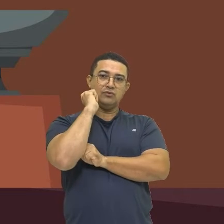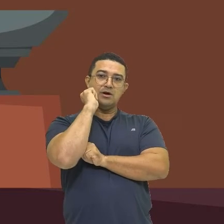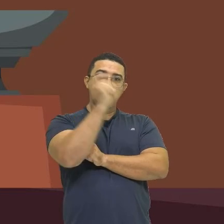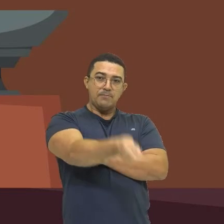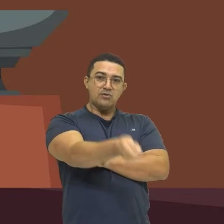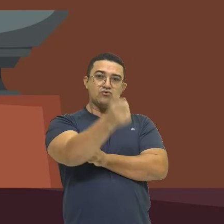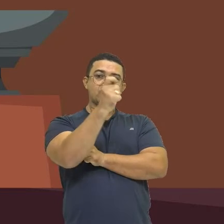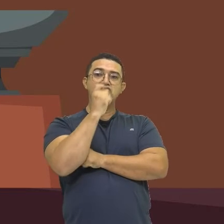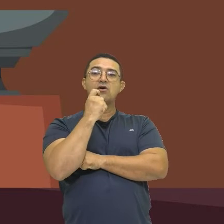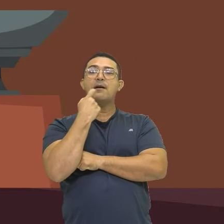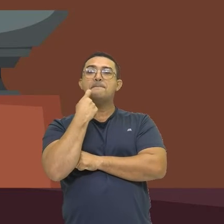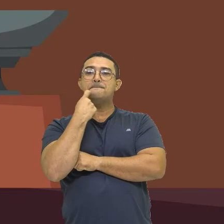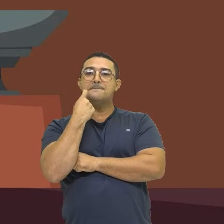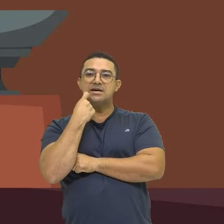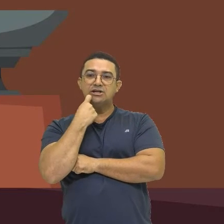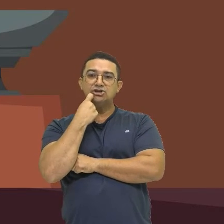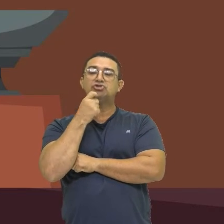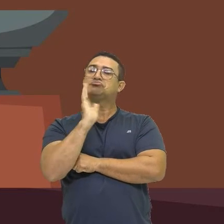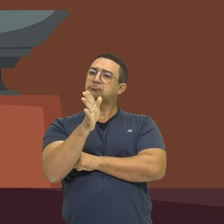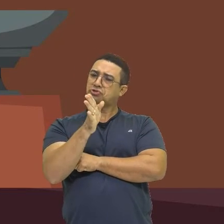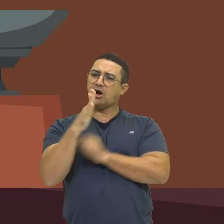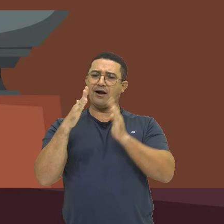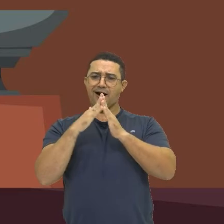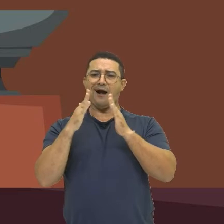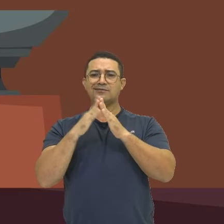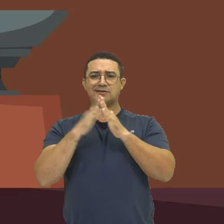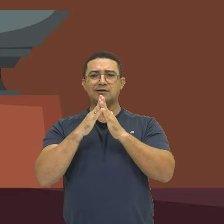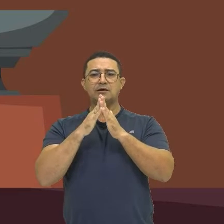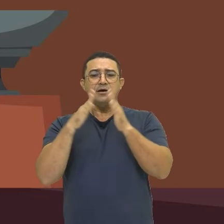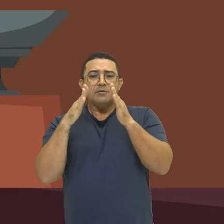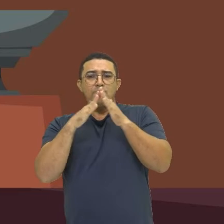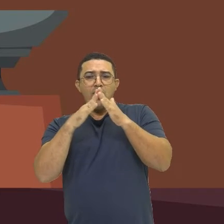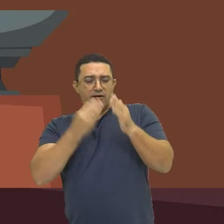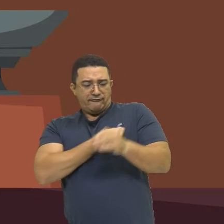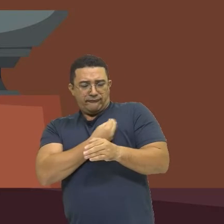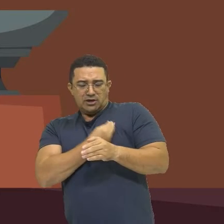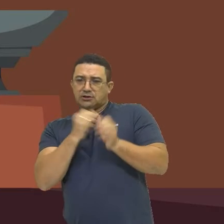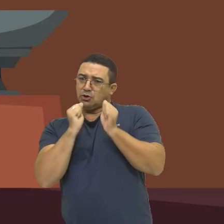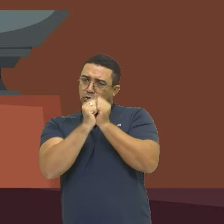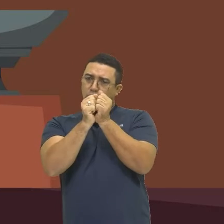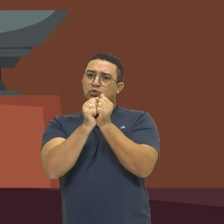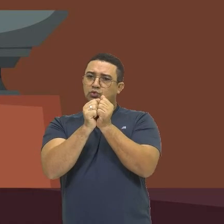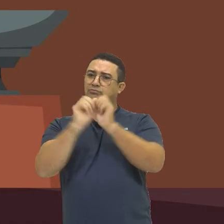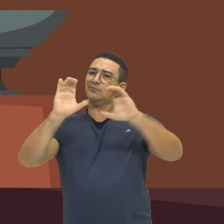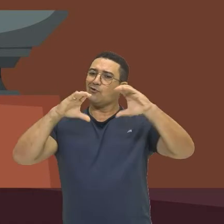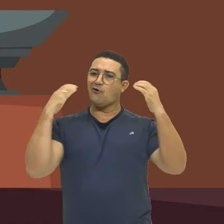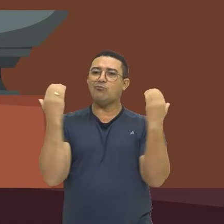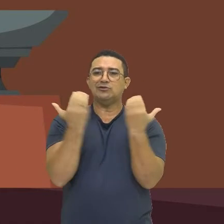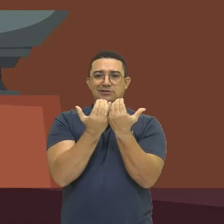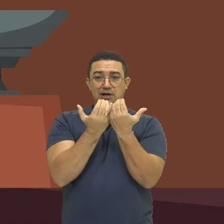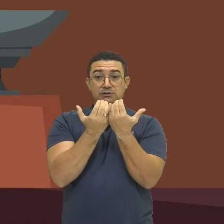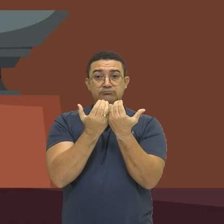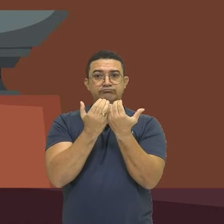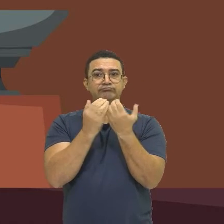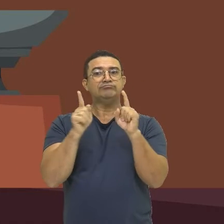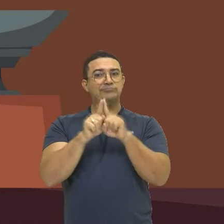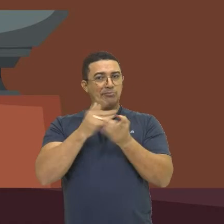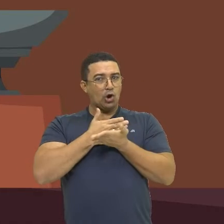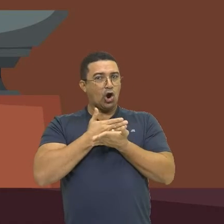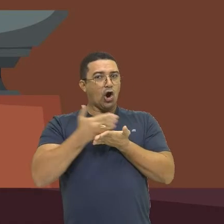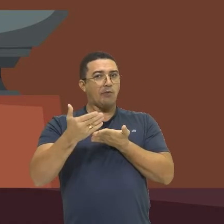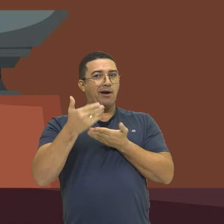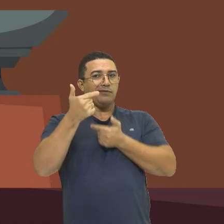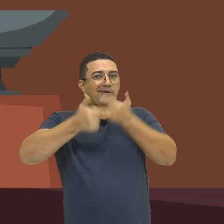fixa, já mora muito mais em comunidade, mas ele tem um diferencial, ele já está trabalhando com o cobre, ele